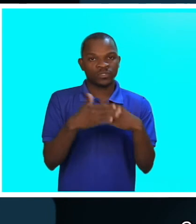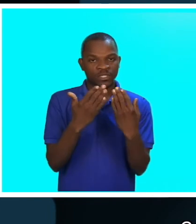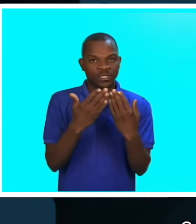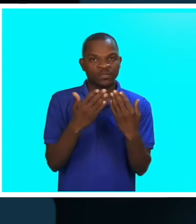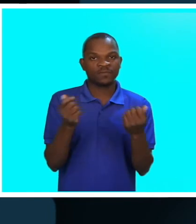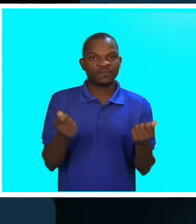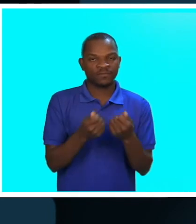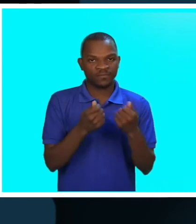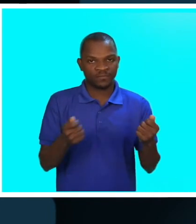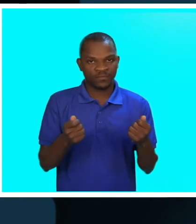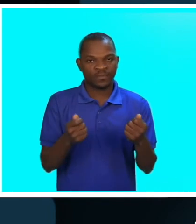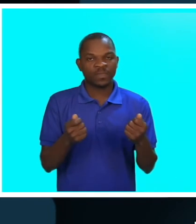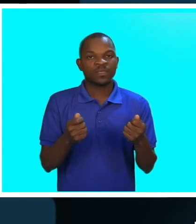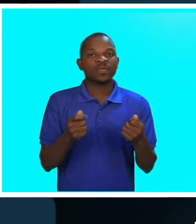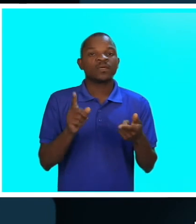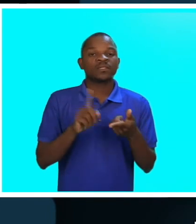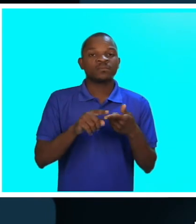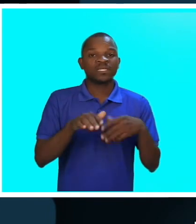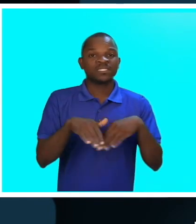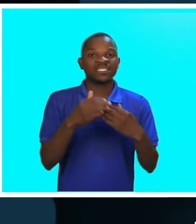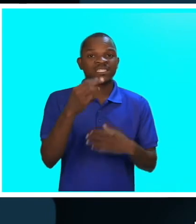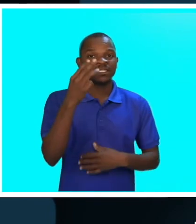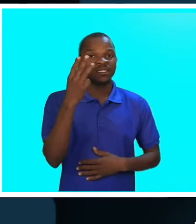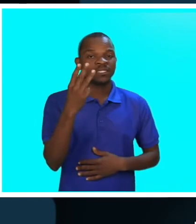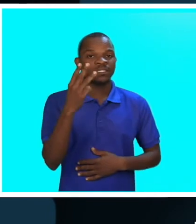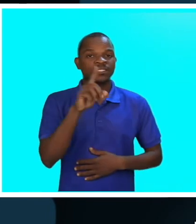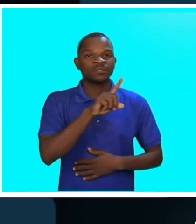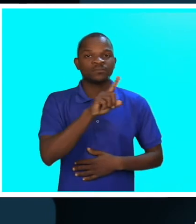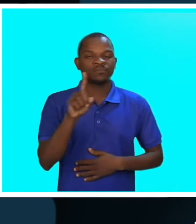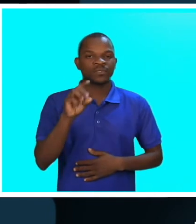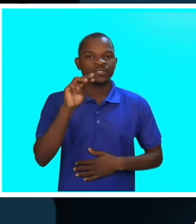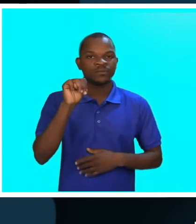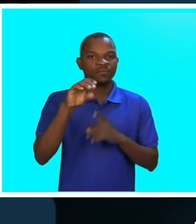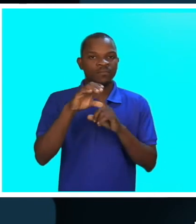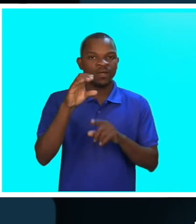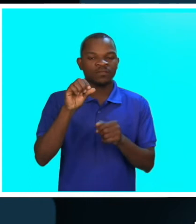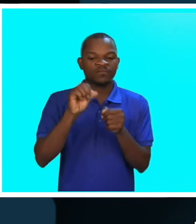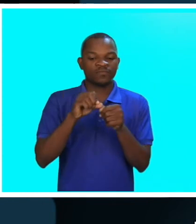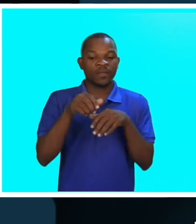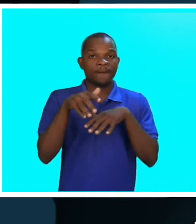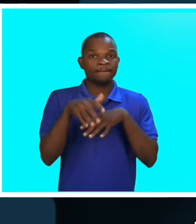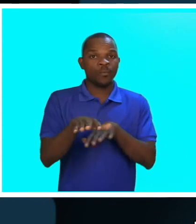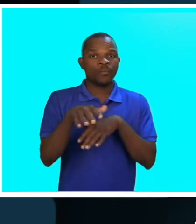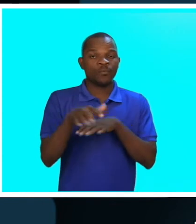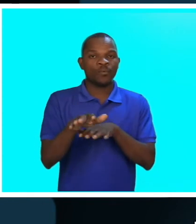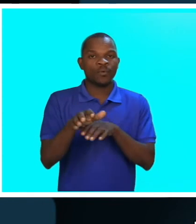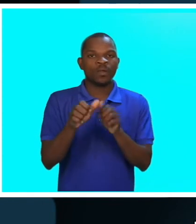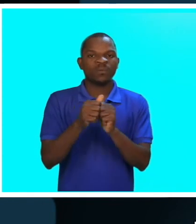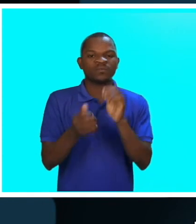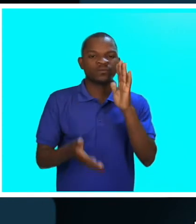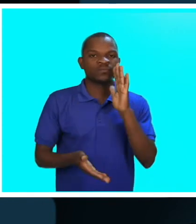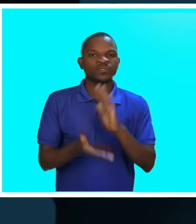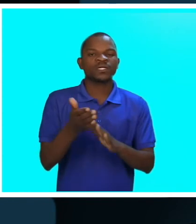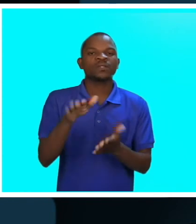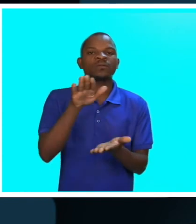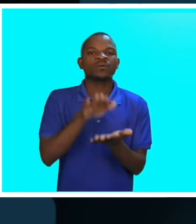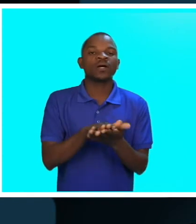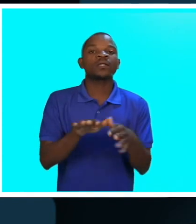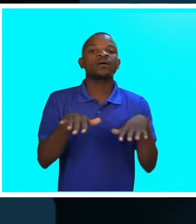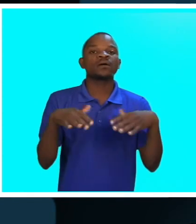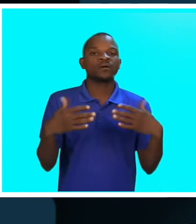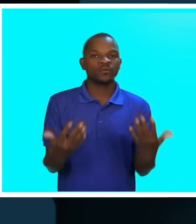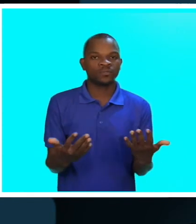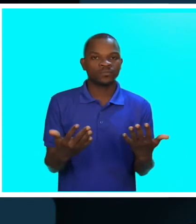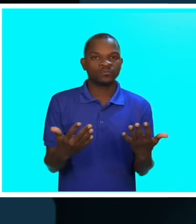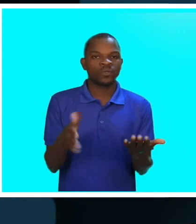nesta comemoração. Em princípio, no dia 3 de março, haverá uma marcha cuja